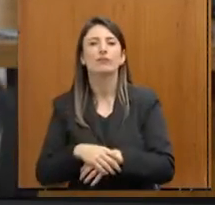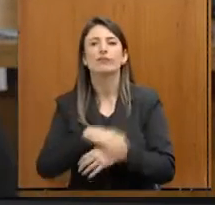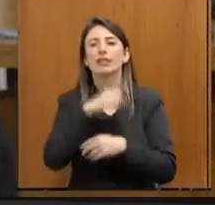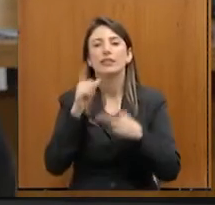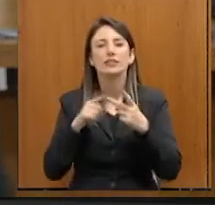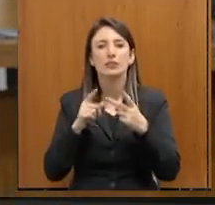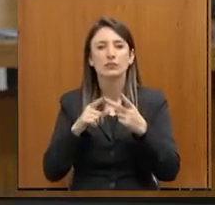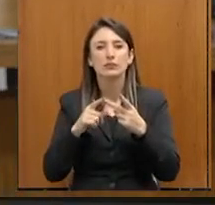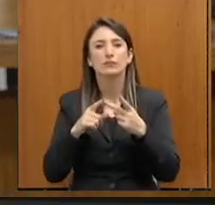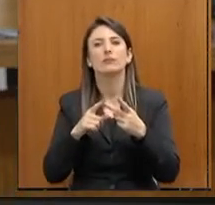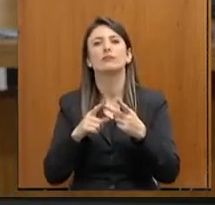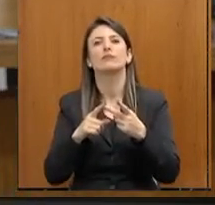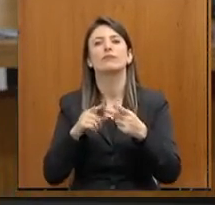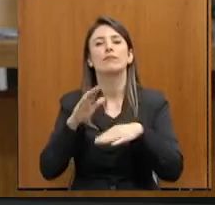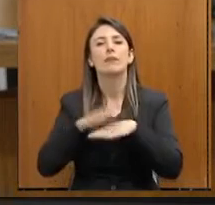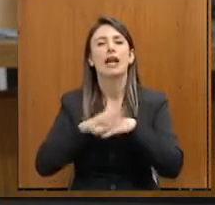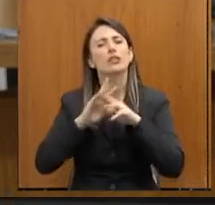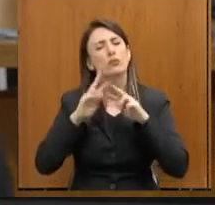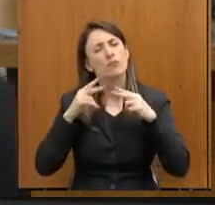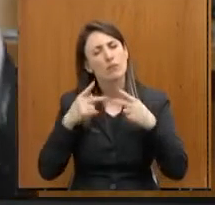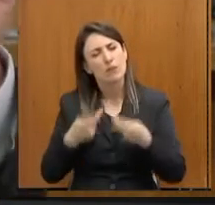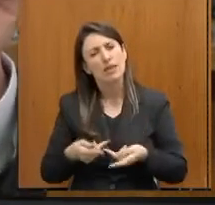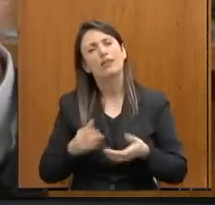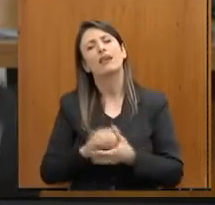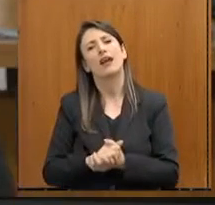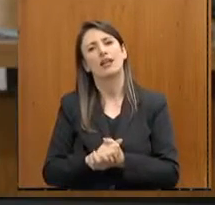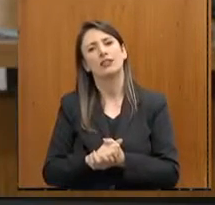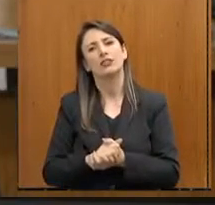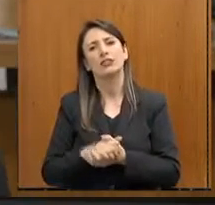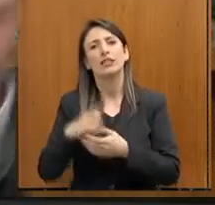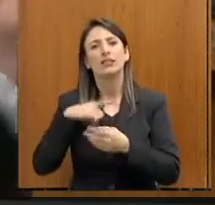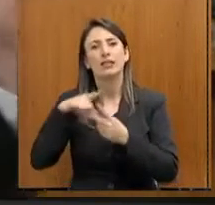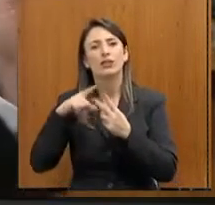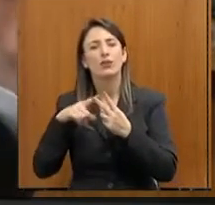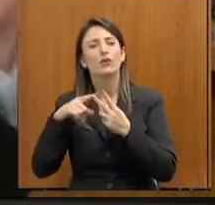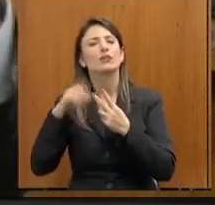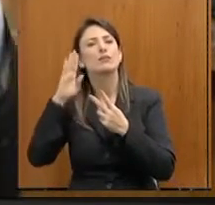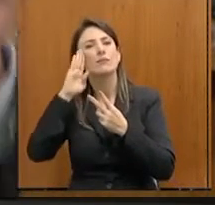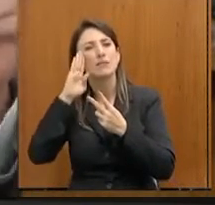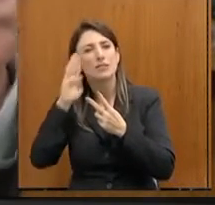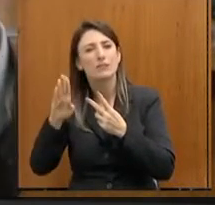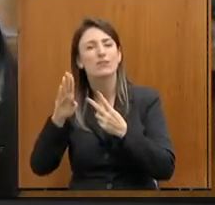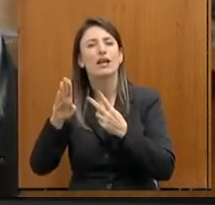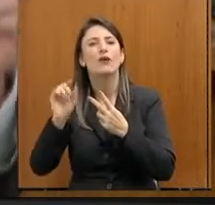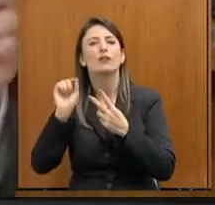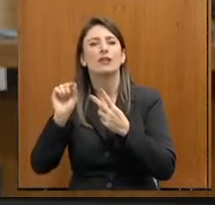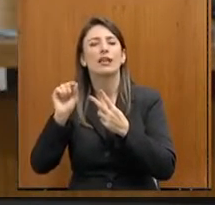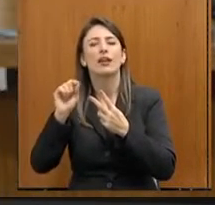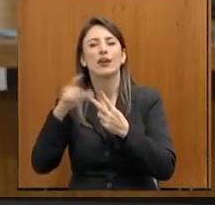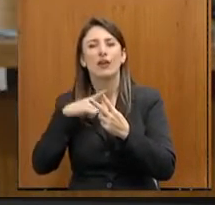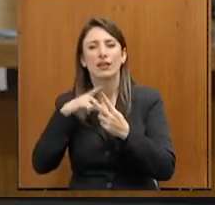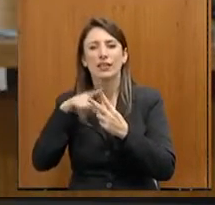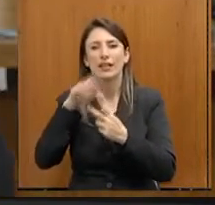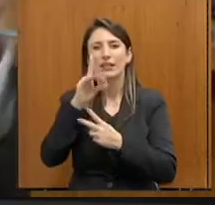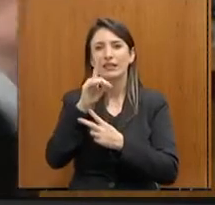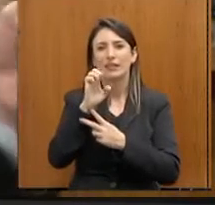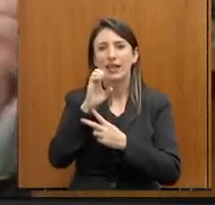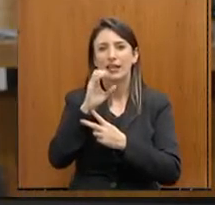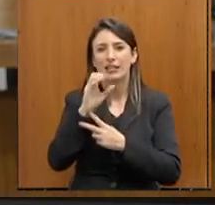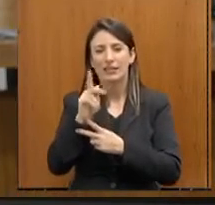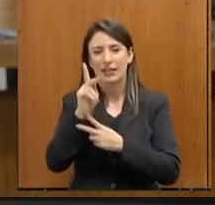aqui os dois principais indicadores da companhia chamam dec e fec Deck é o tempo de interrupção